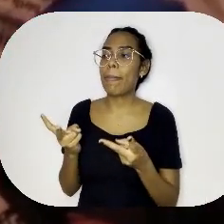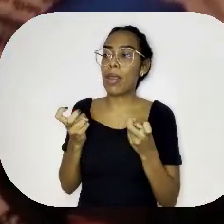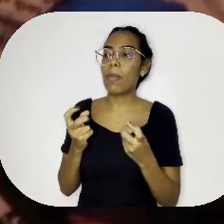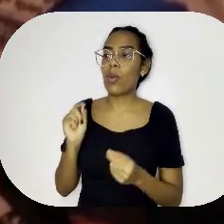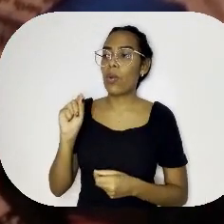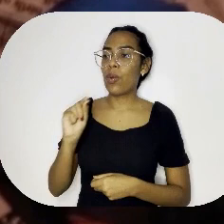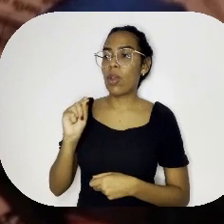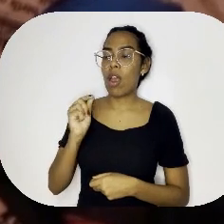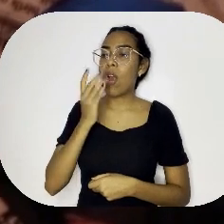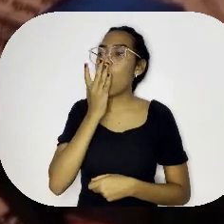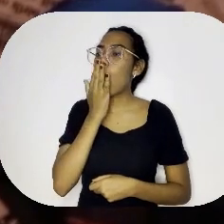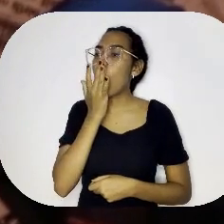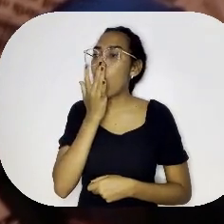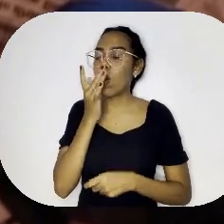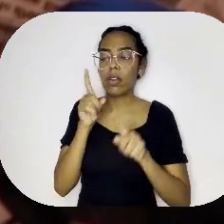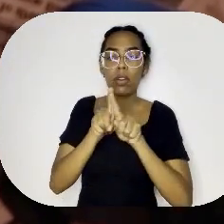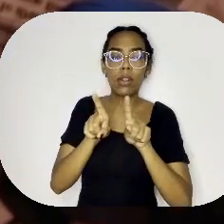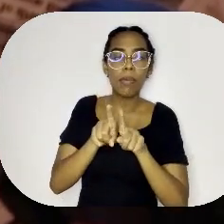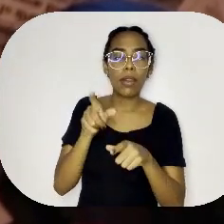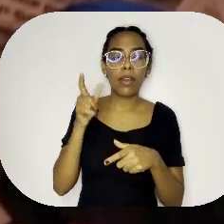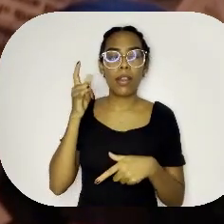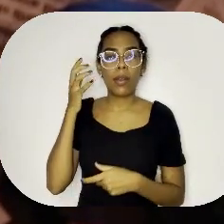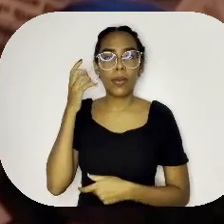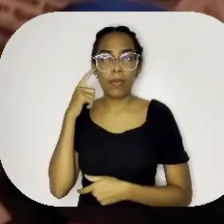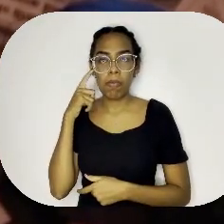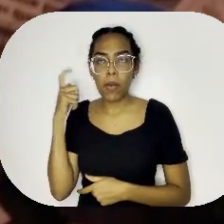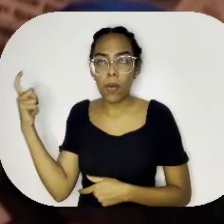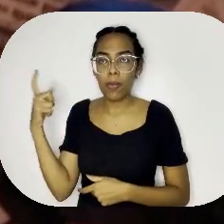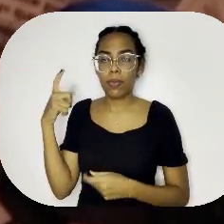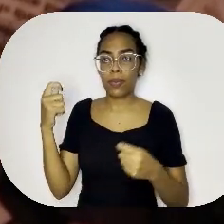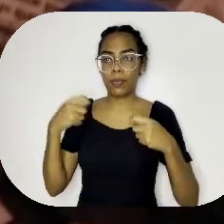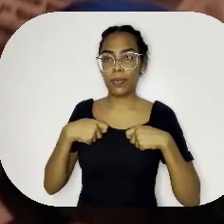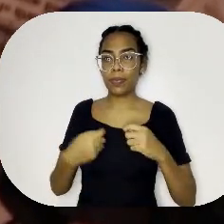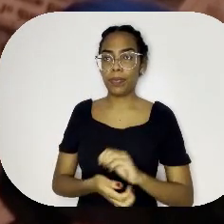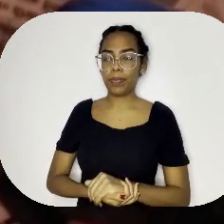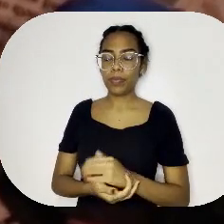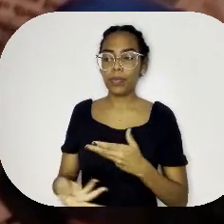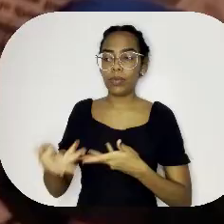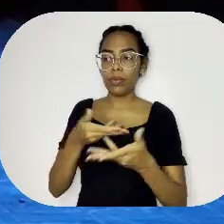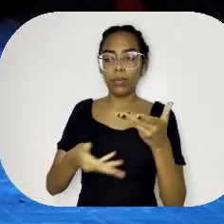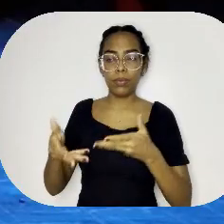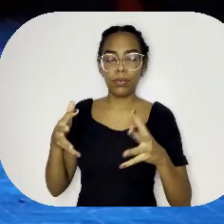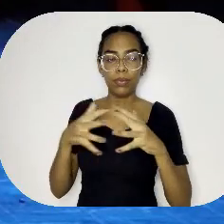perfumes, as cores e os sons se correspondem.